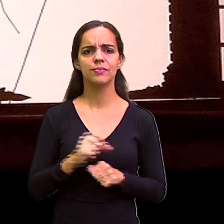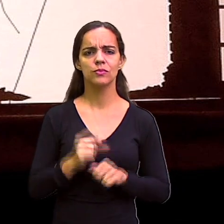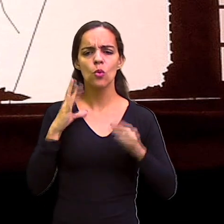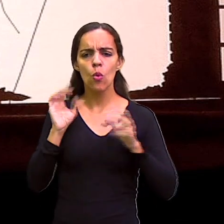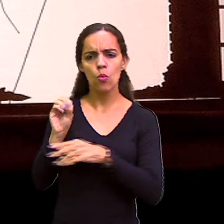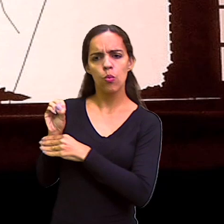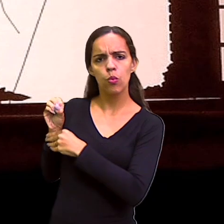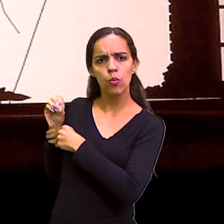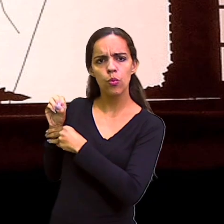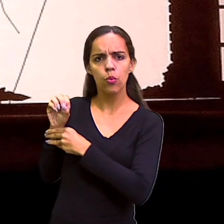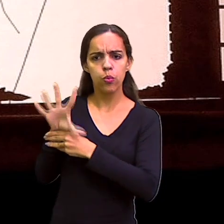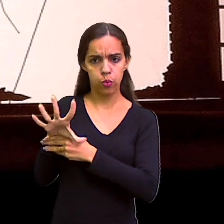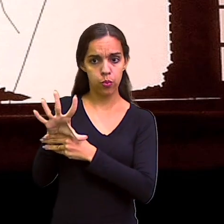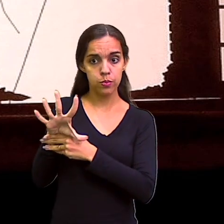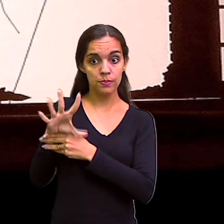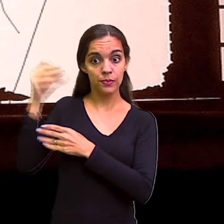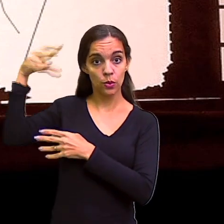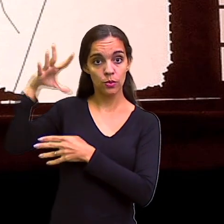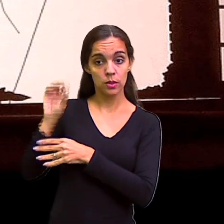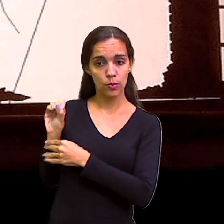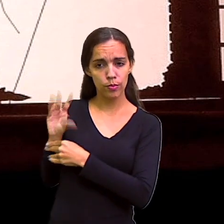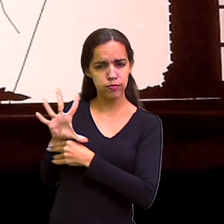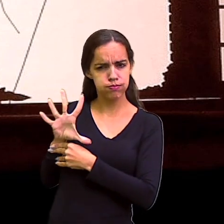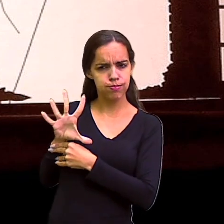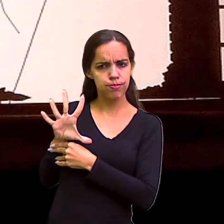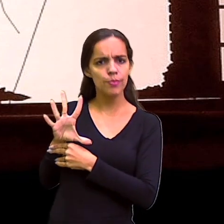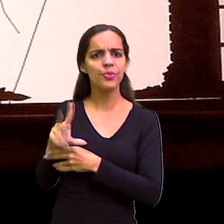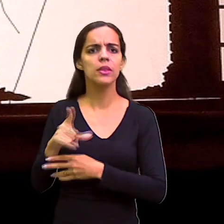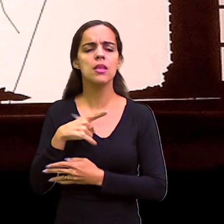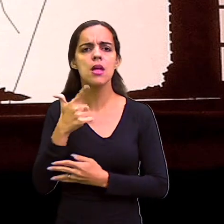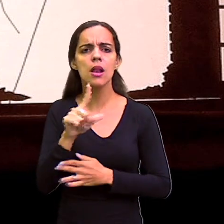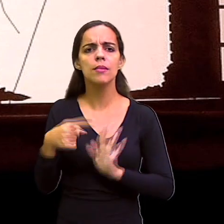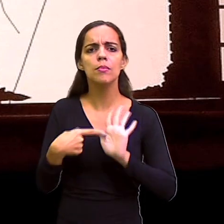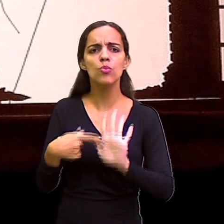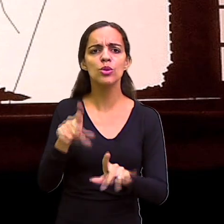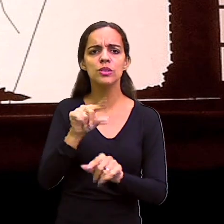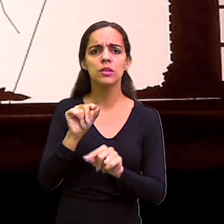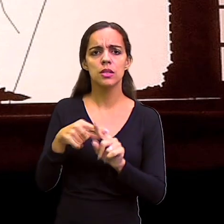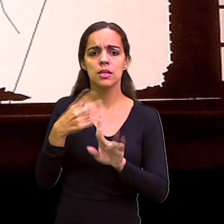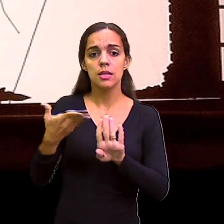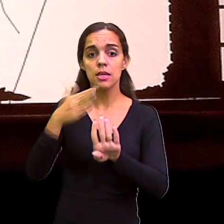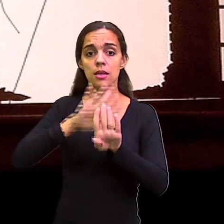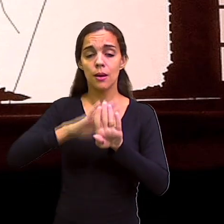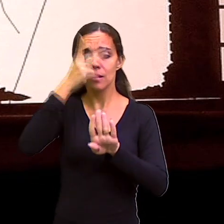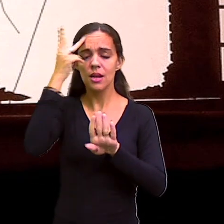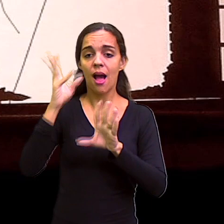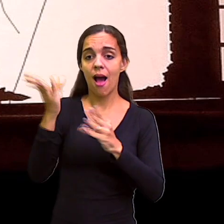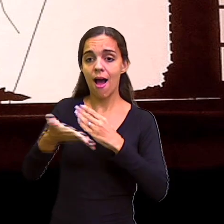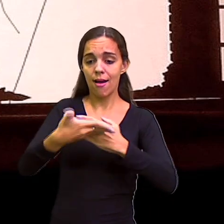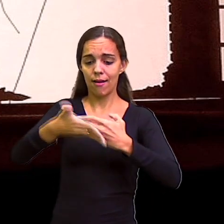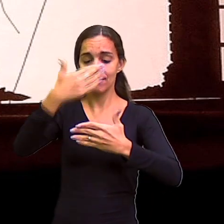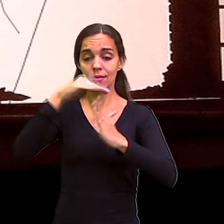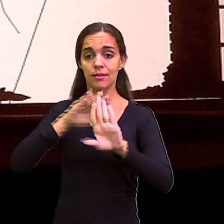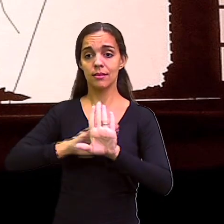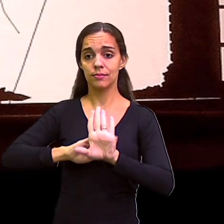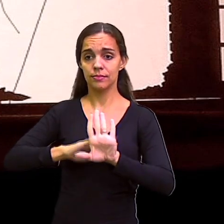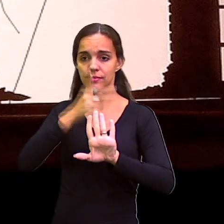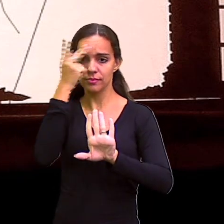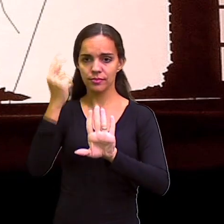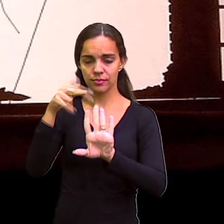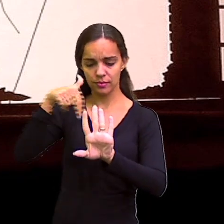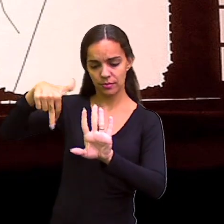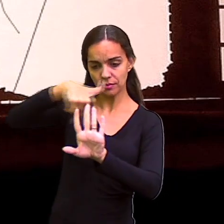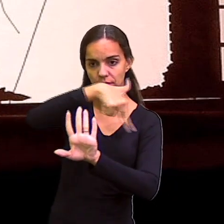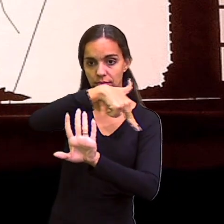de luz se acende, sombras de silhuetas de figuras humanas, animais ou objetos,